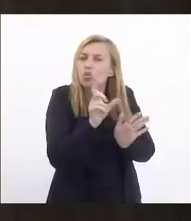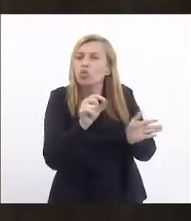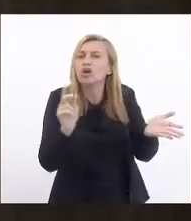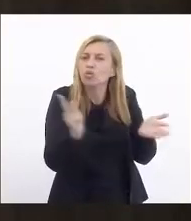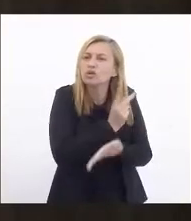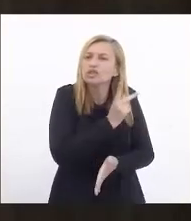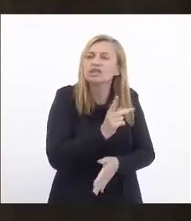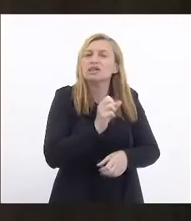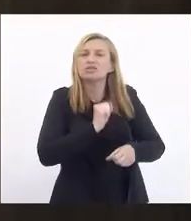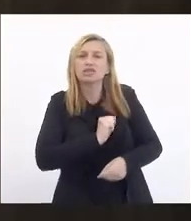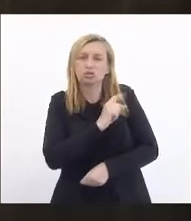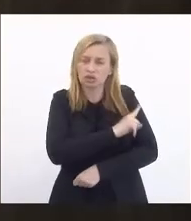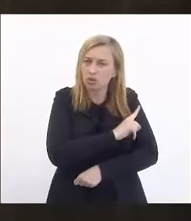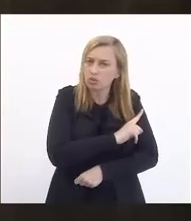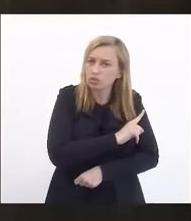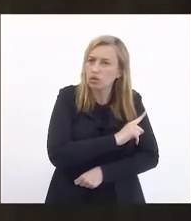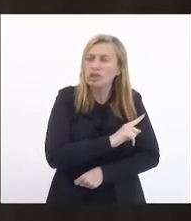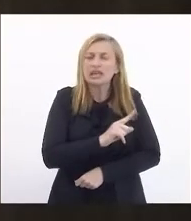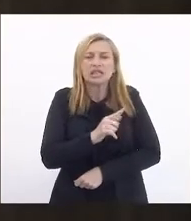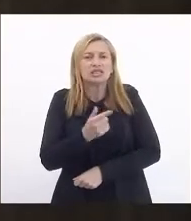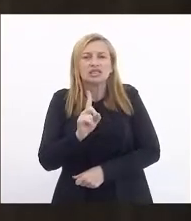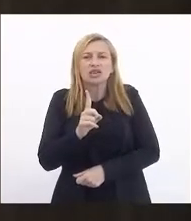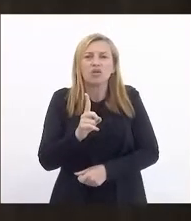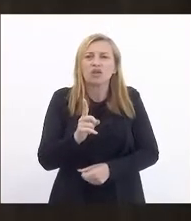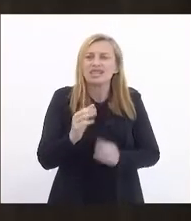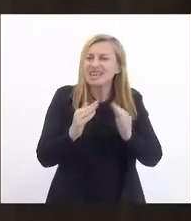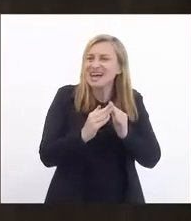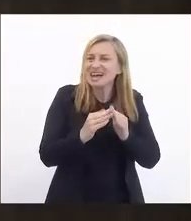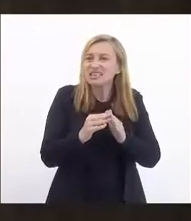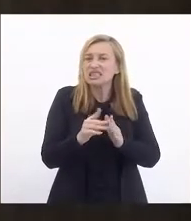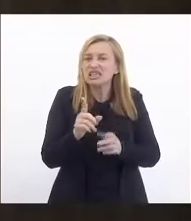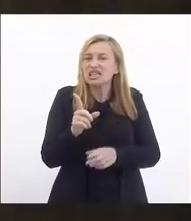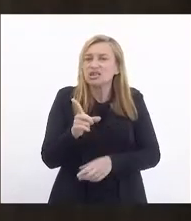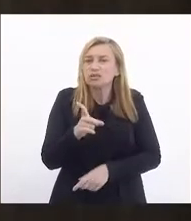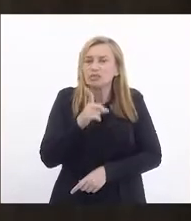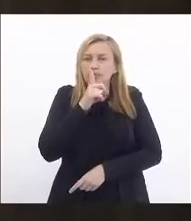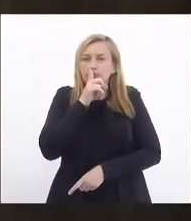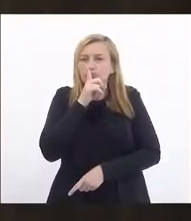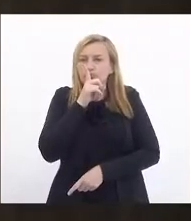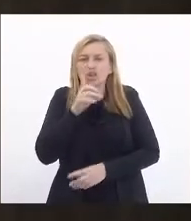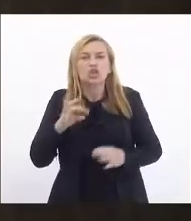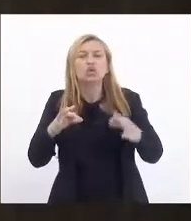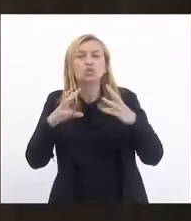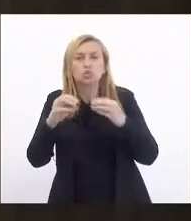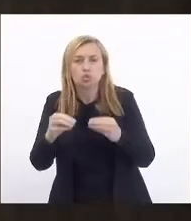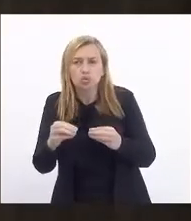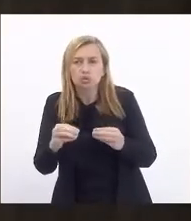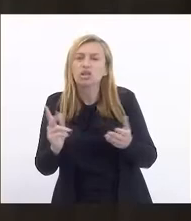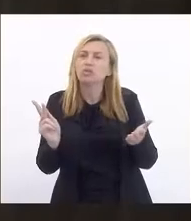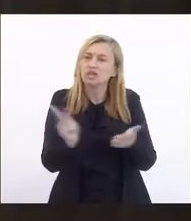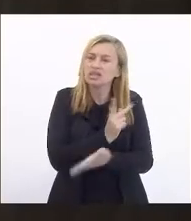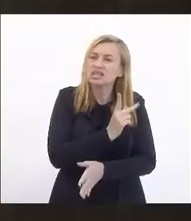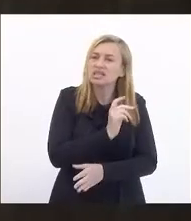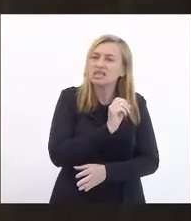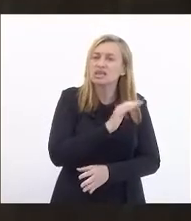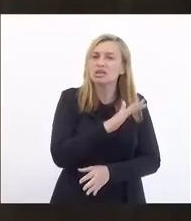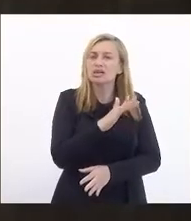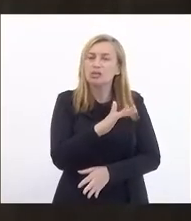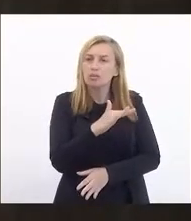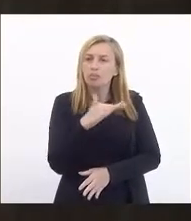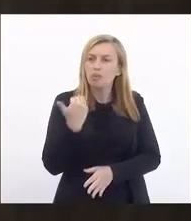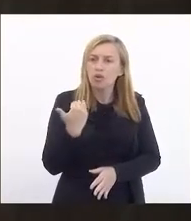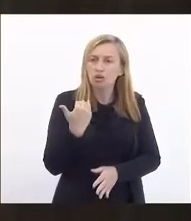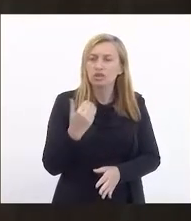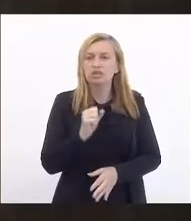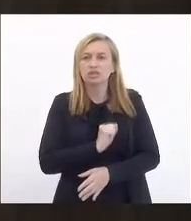aconteceu em São Gonçalo não dá para essa casa fechar os olhos diante da chacina e do processo genocida